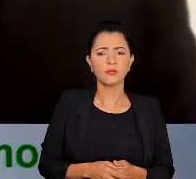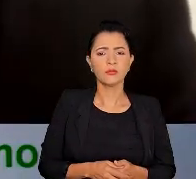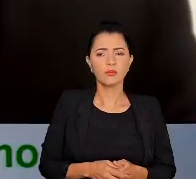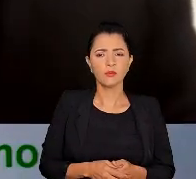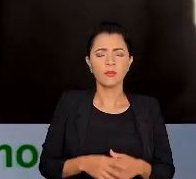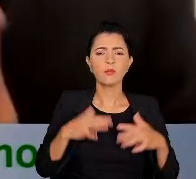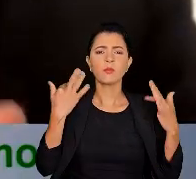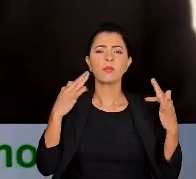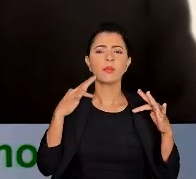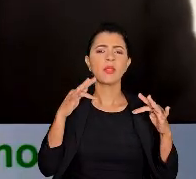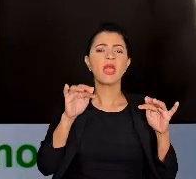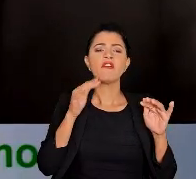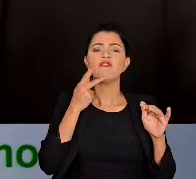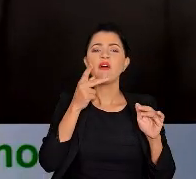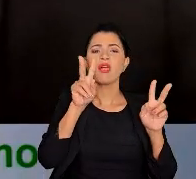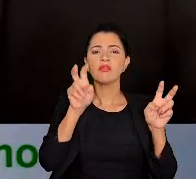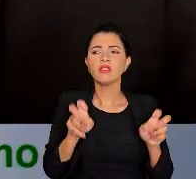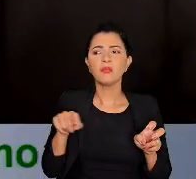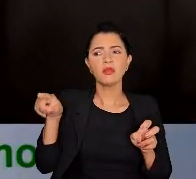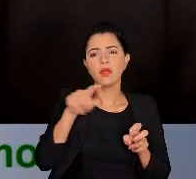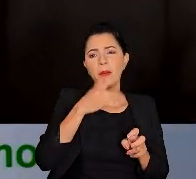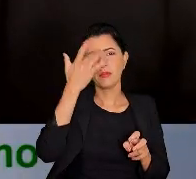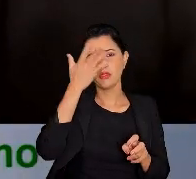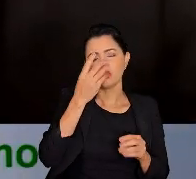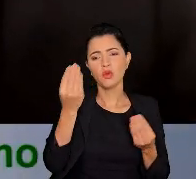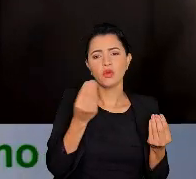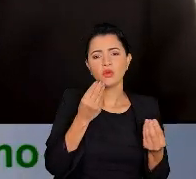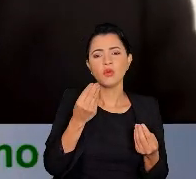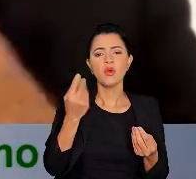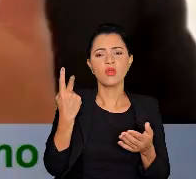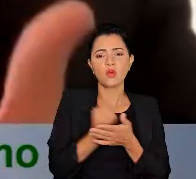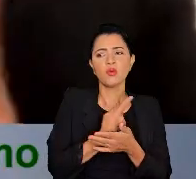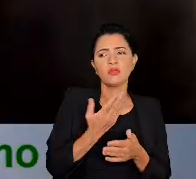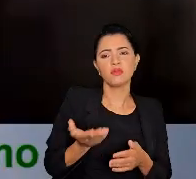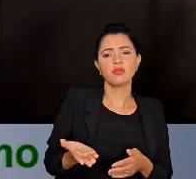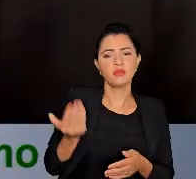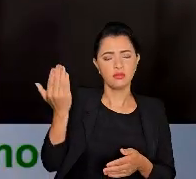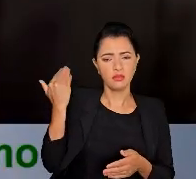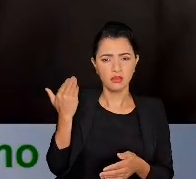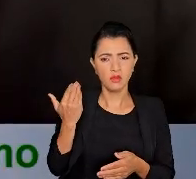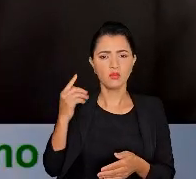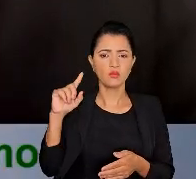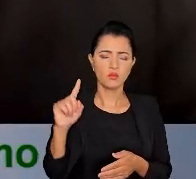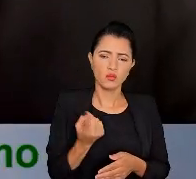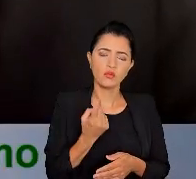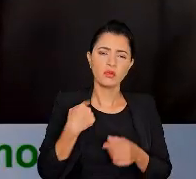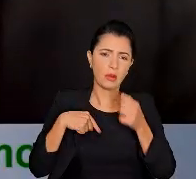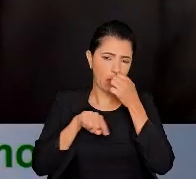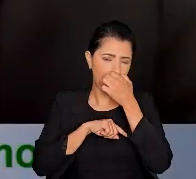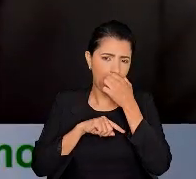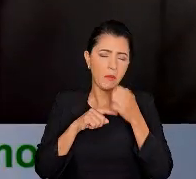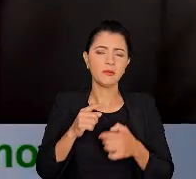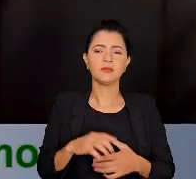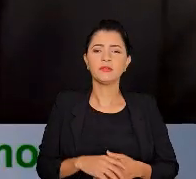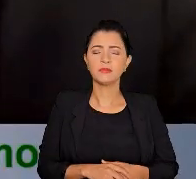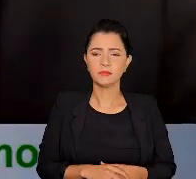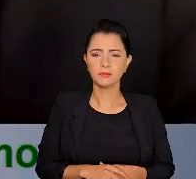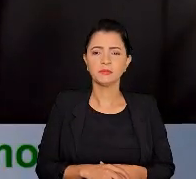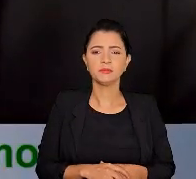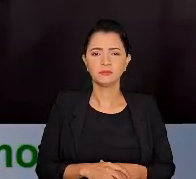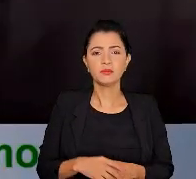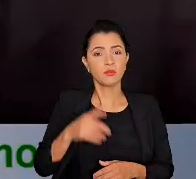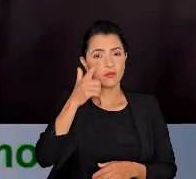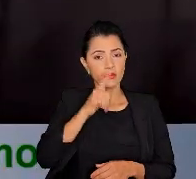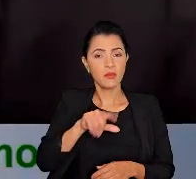tratar do tema sem que as pessoas conheçam o que aconteceu. Então, uma das nossas conquistas